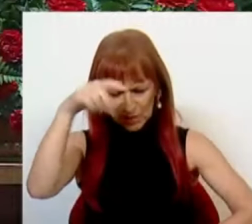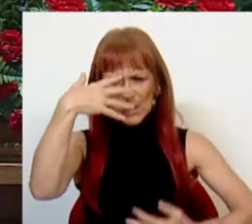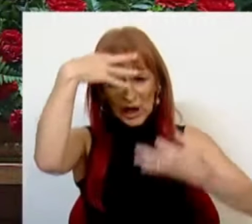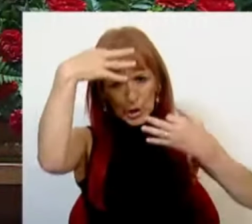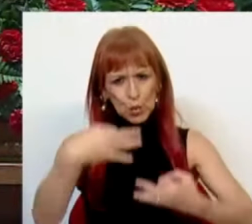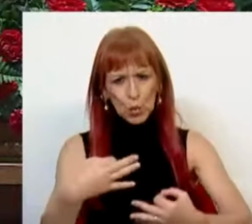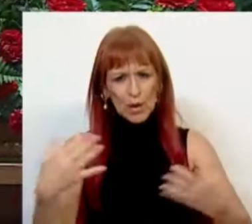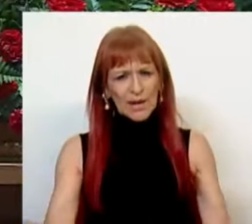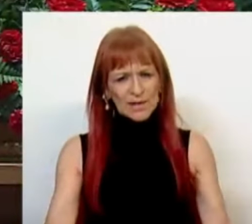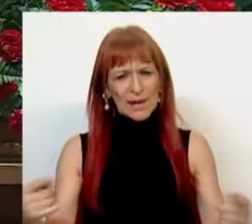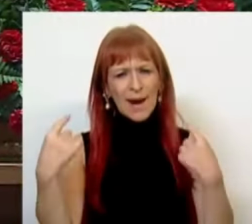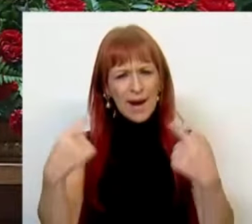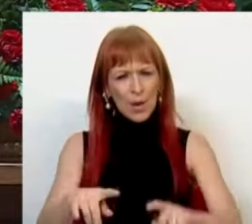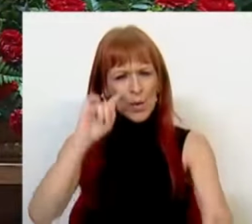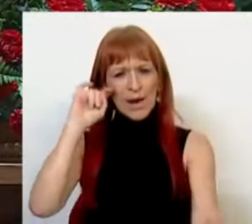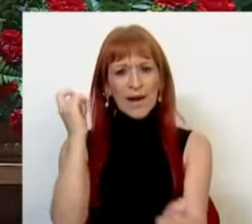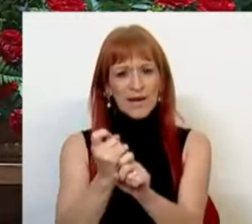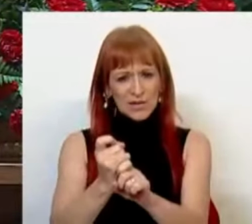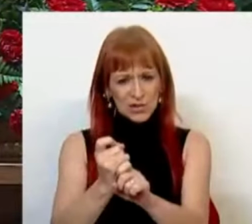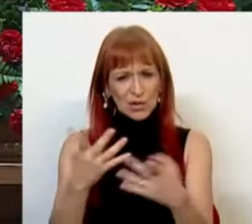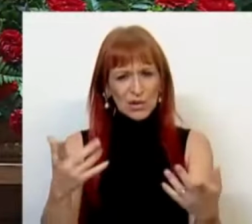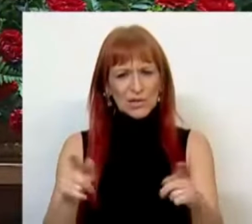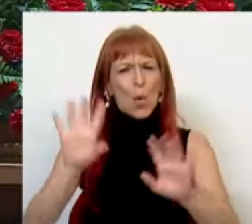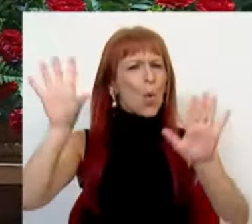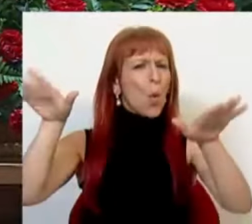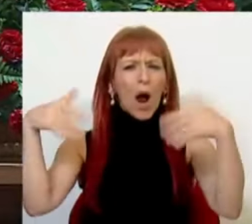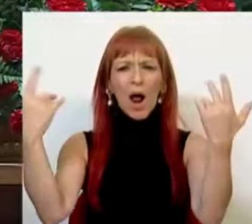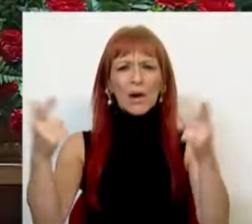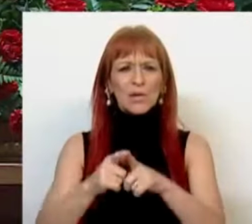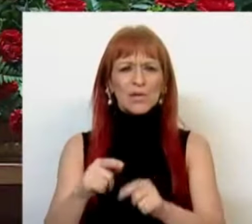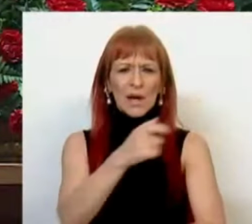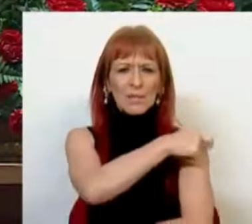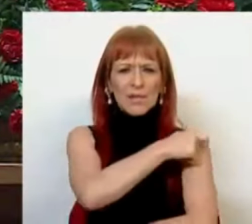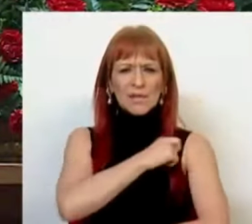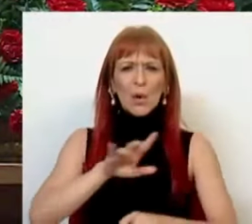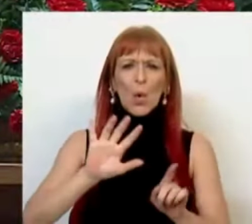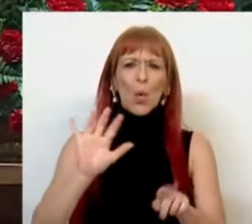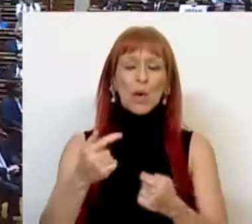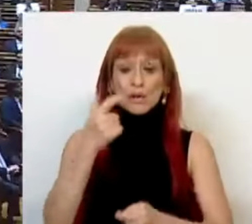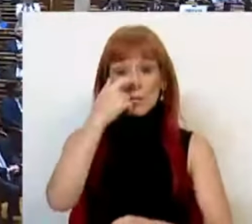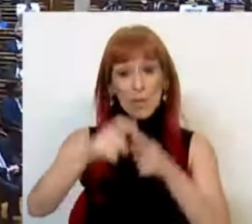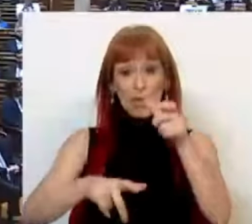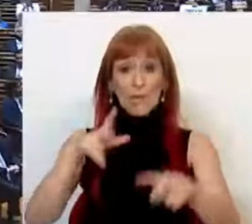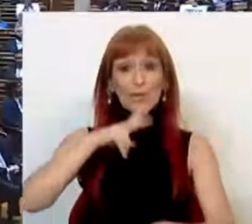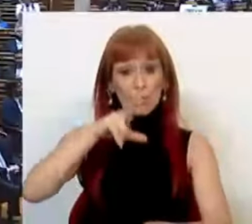educação que é exigida a qualquer representante do povo português.